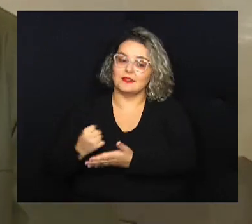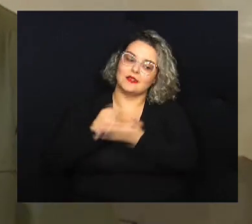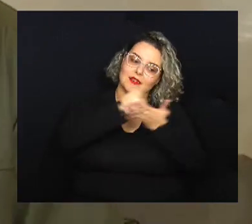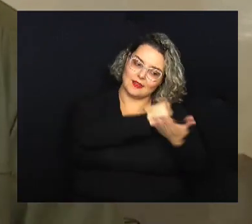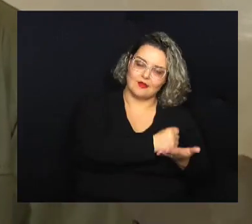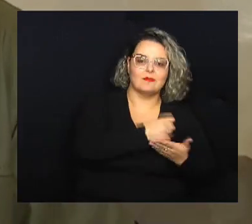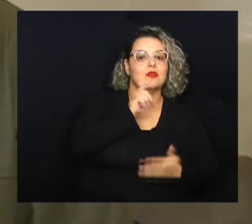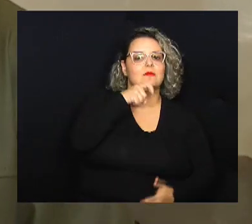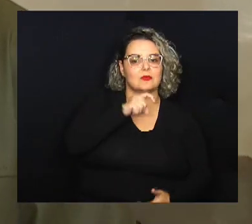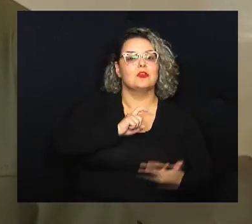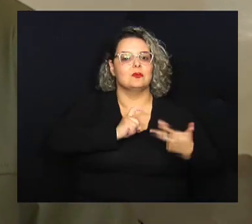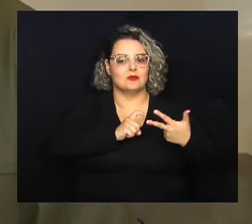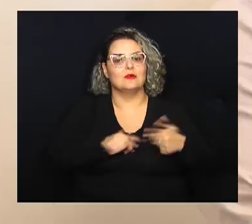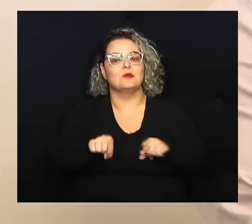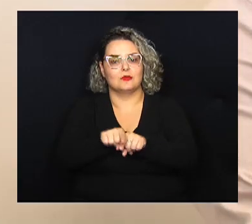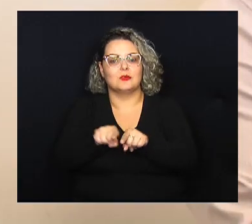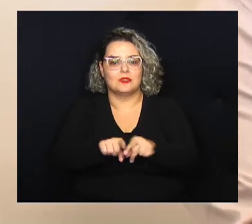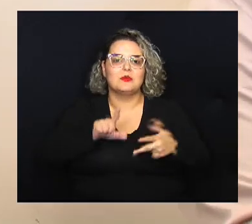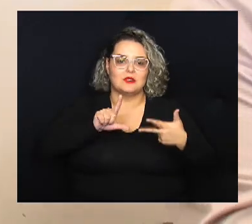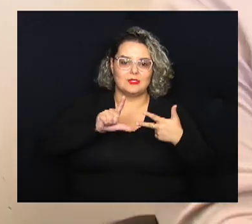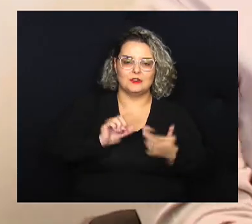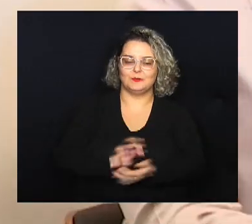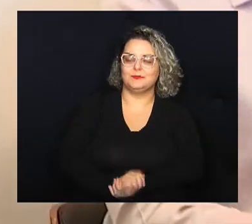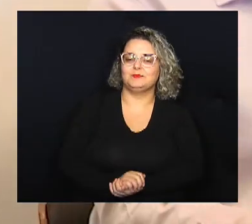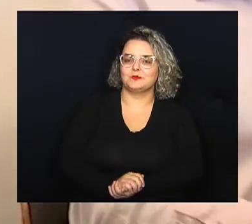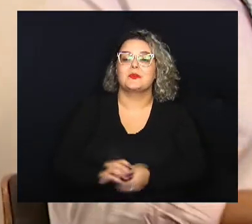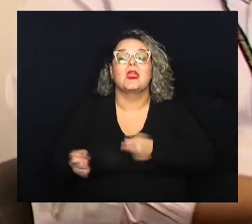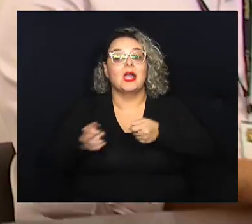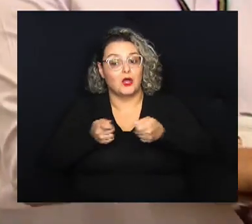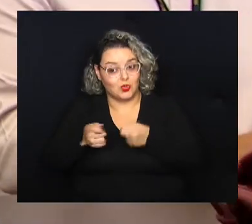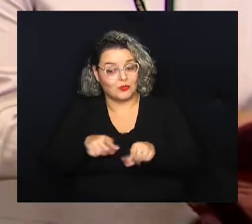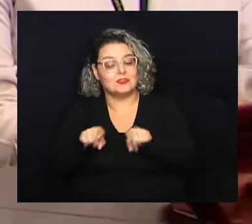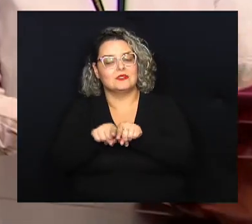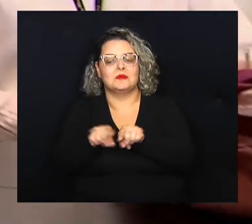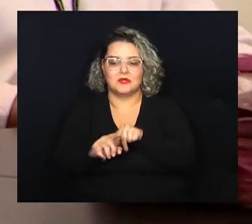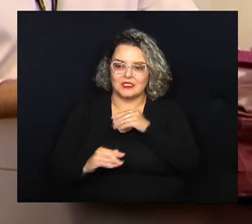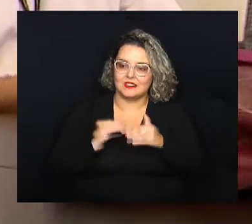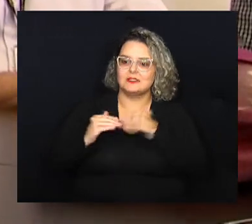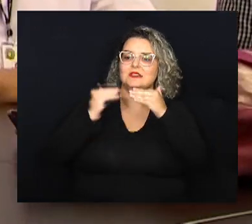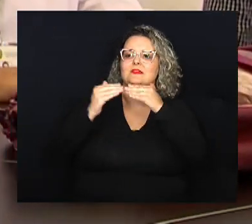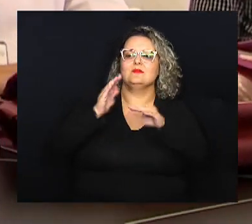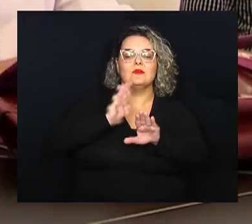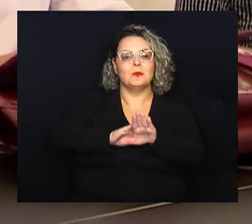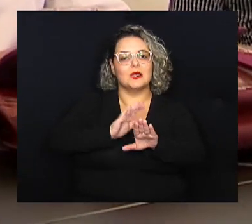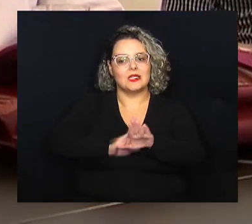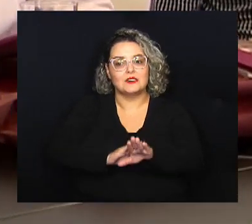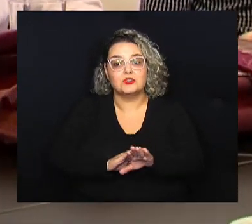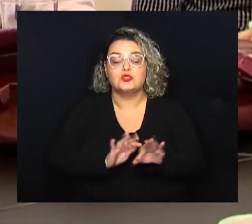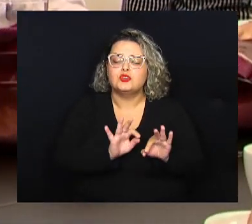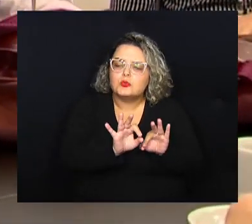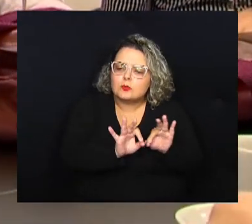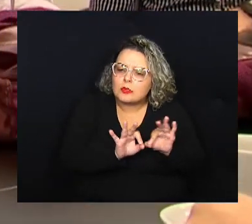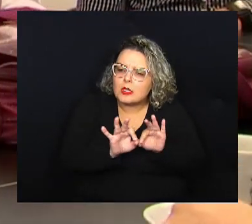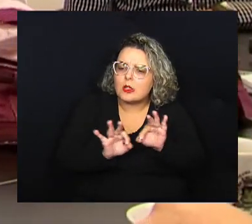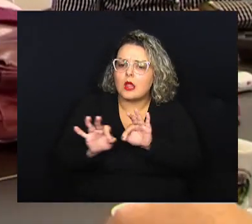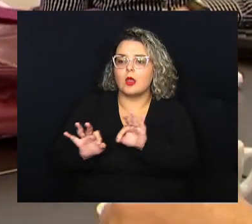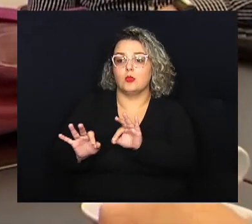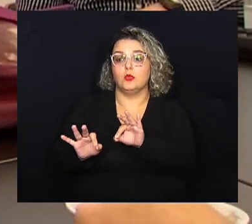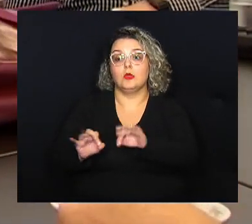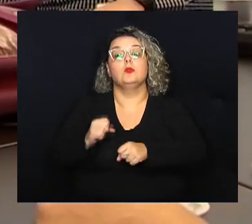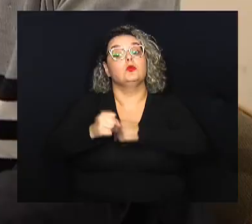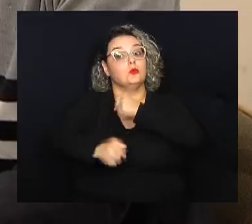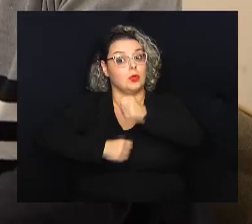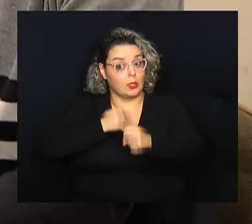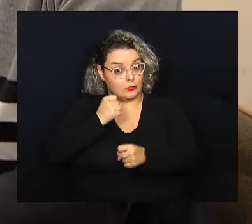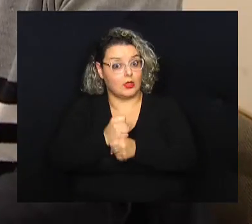para o Executivo de lá quanto para o Legislativo. A Controladoria também desenvolve atividades de planejamento do Plano Anual,